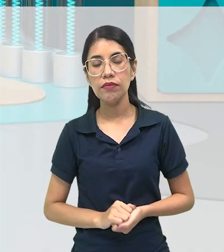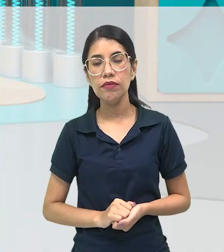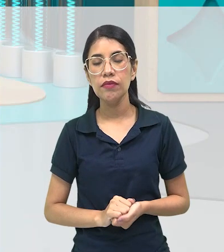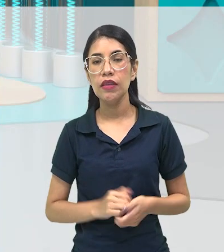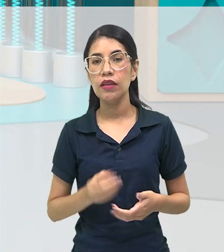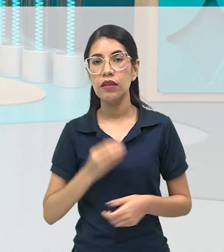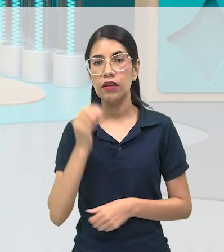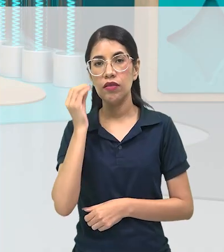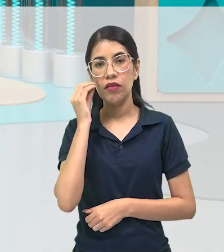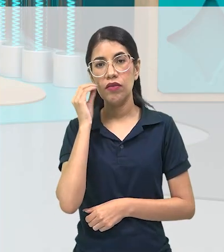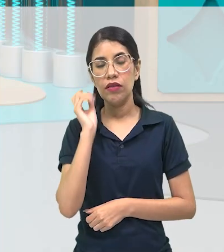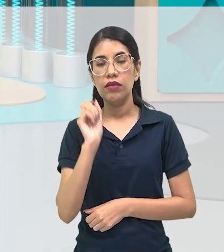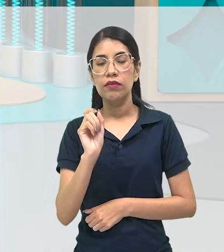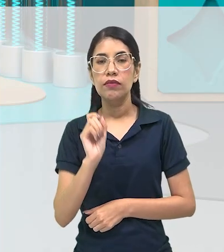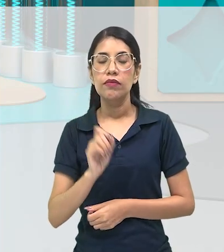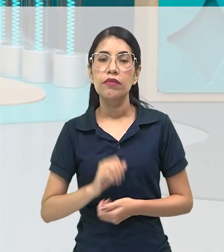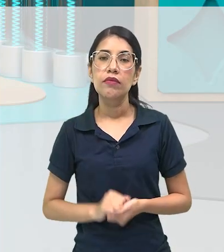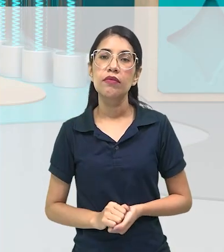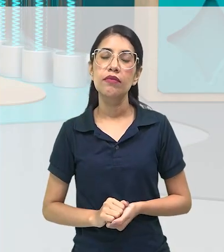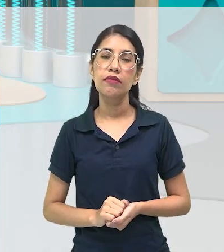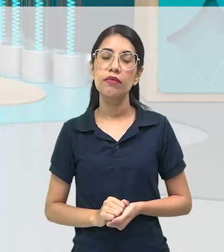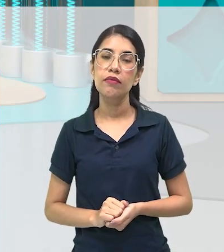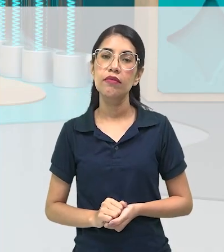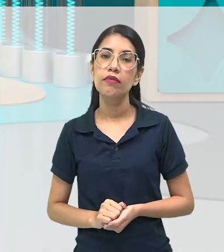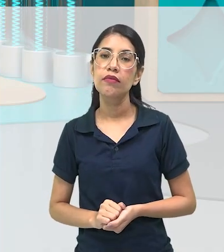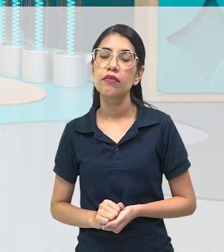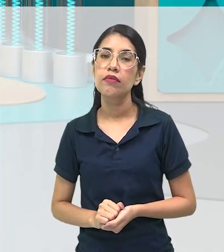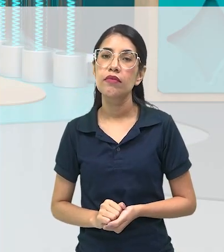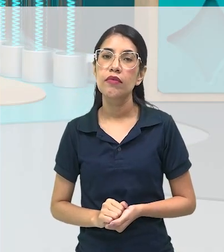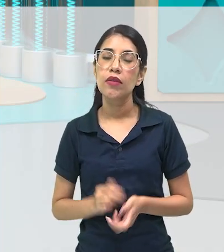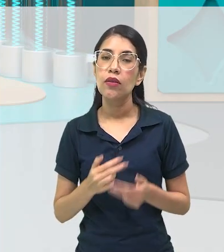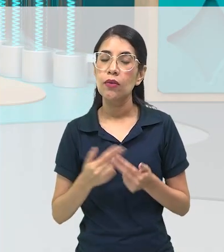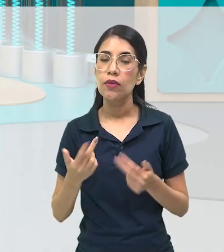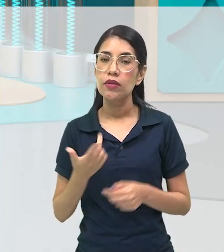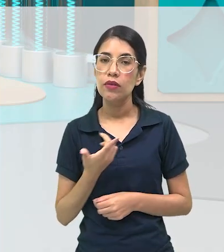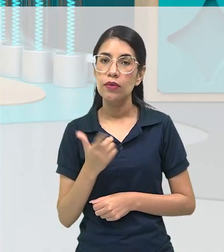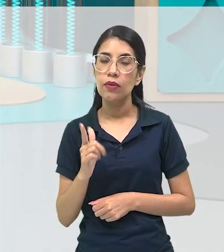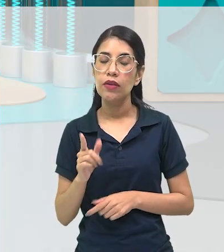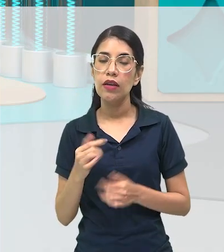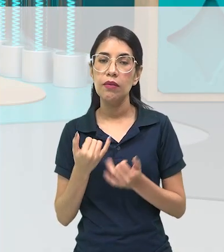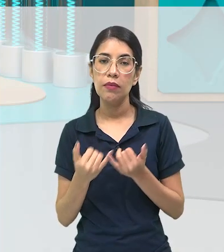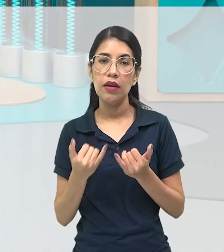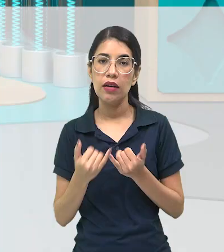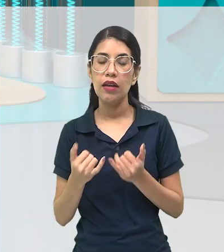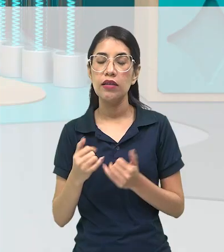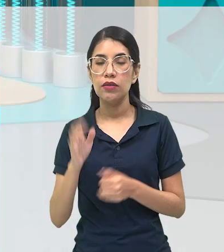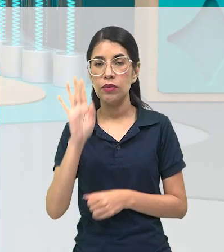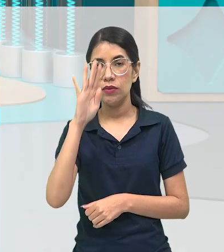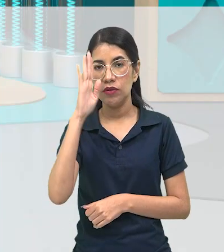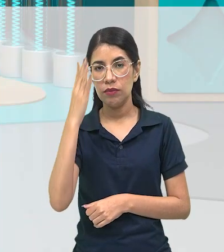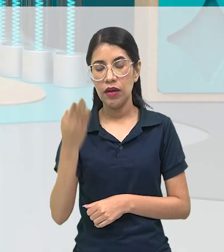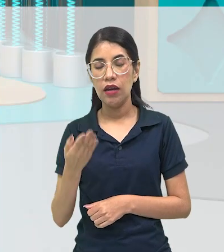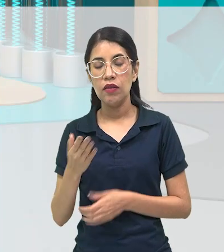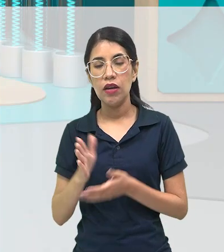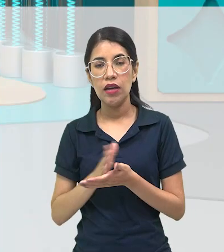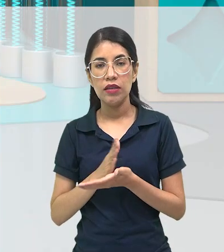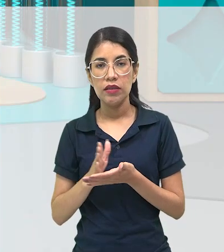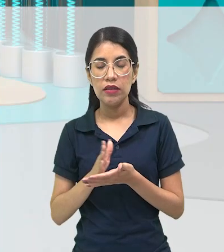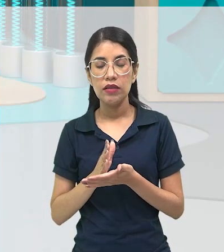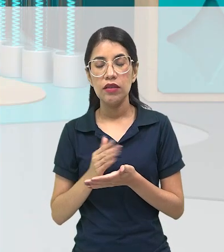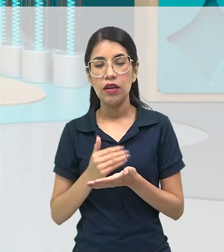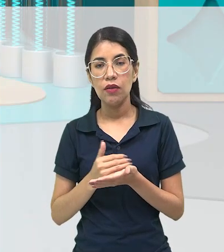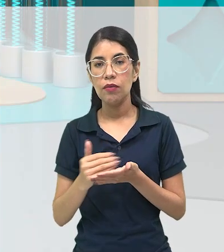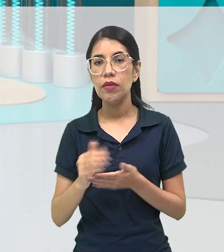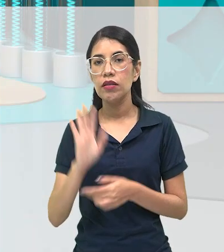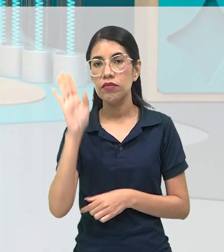ver agora uma outra situação que parece muito com desmaio. Às vezes inicia com um desmaio, mas